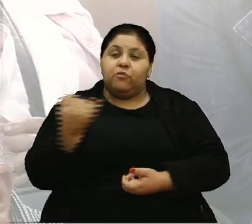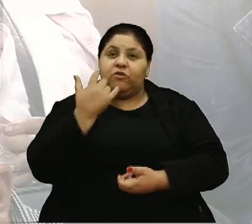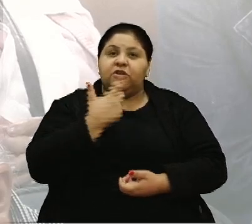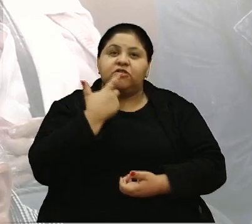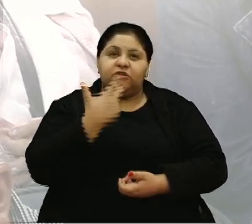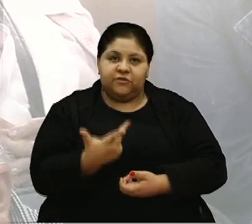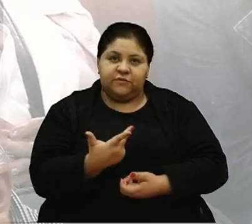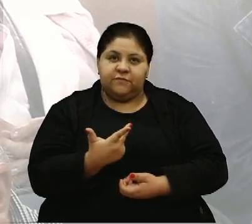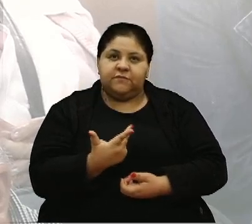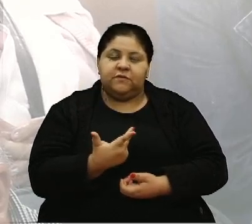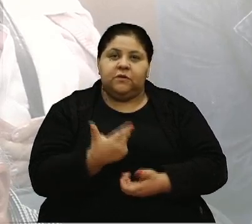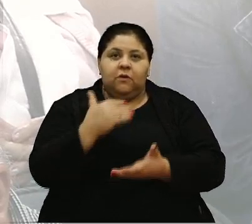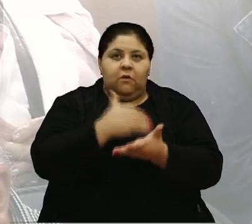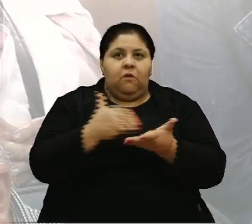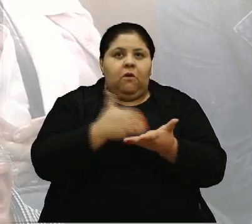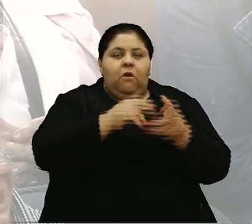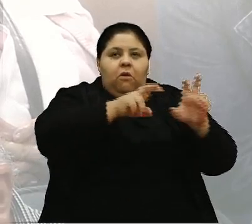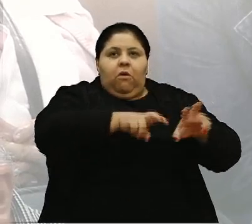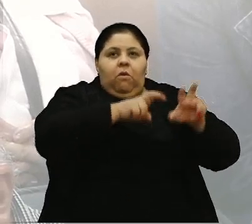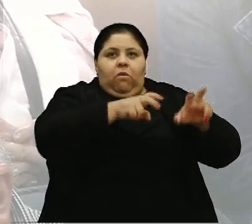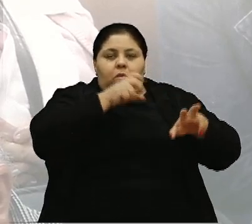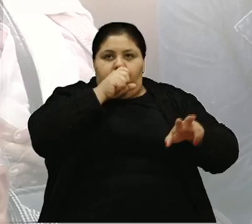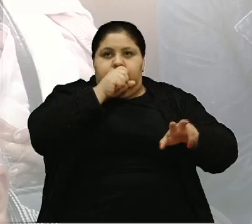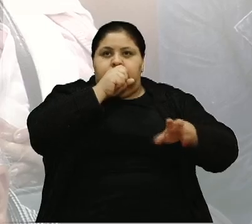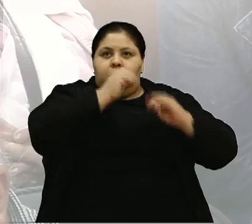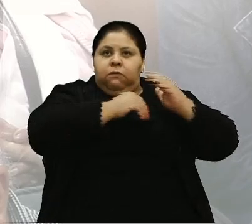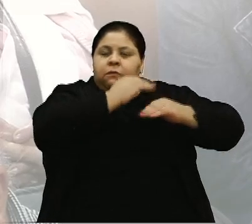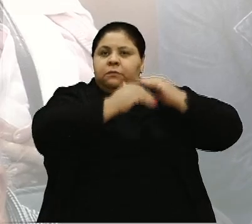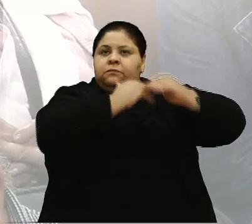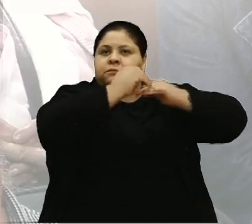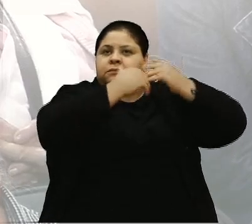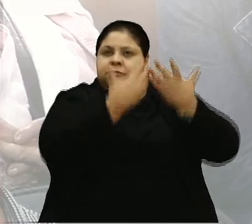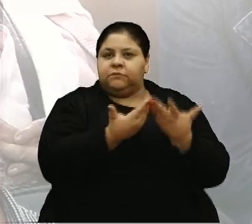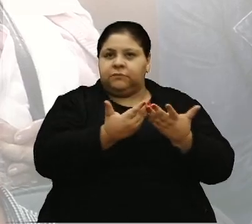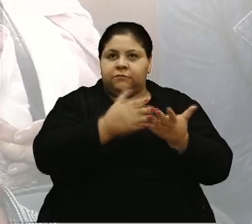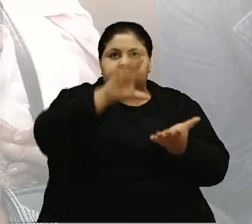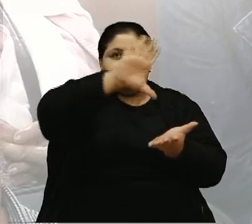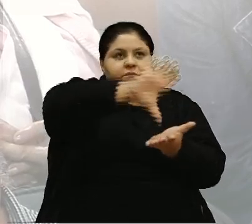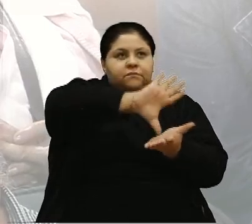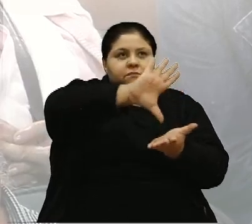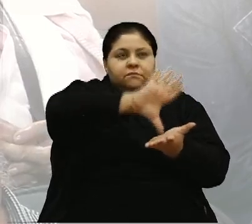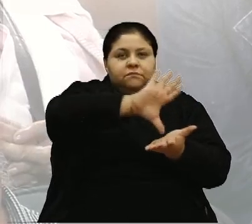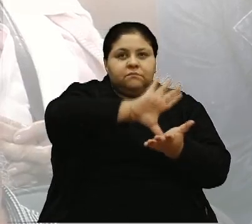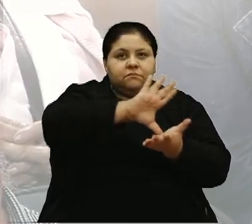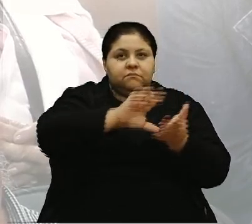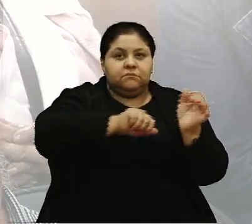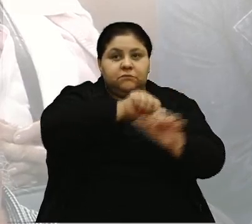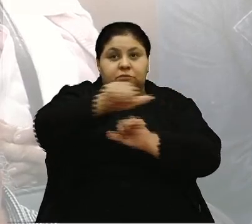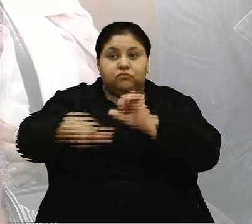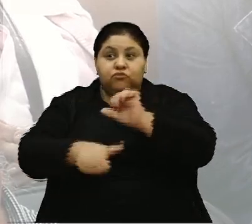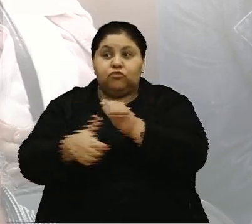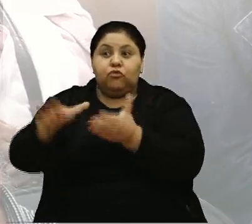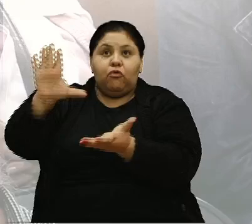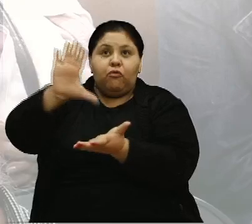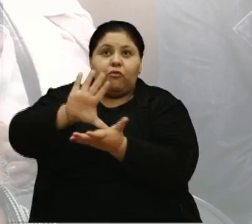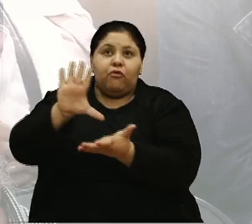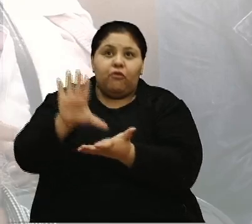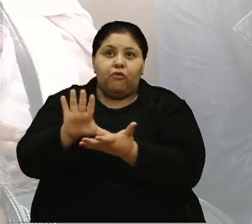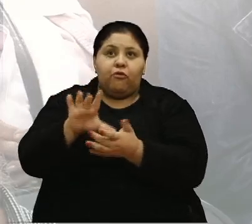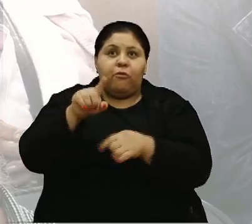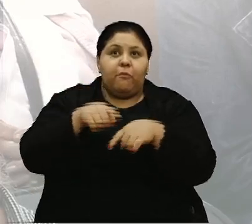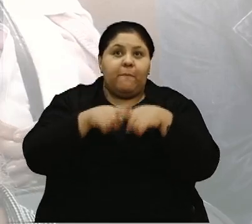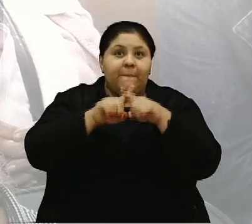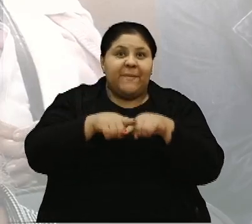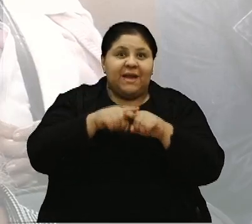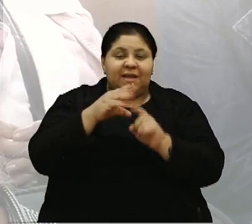que, quando secretário da Agricultura, construiu diversas praças e revitalizou diversos parques, incluindo o Parque